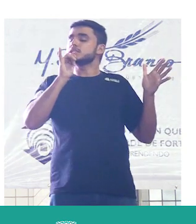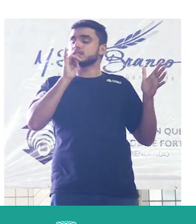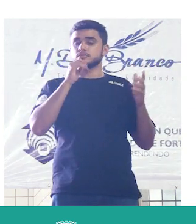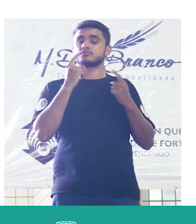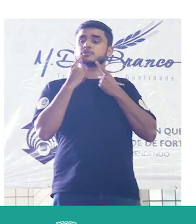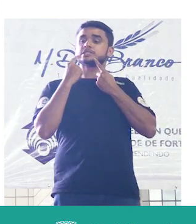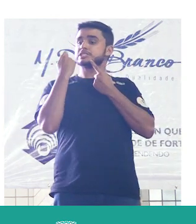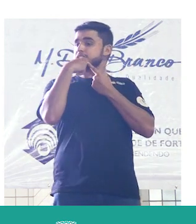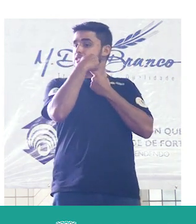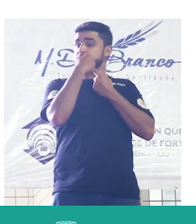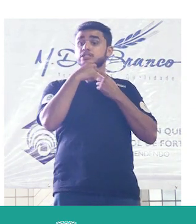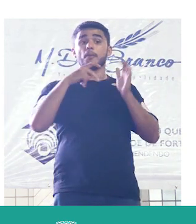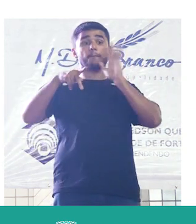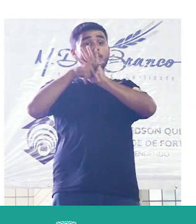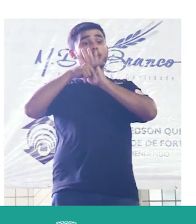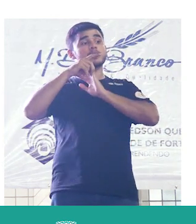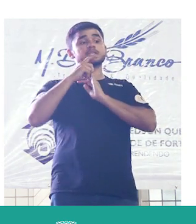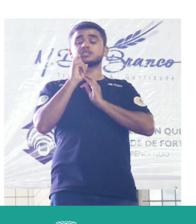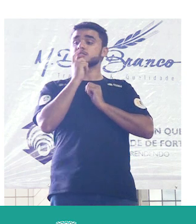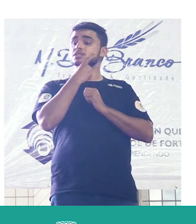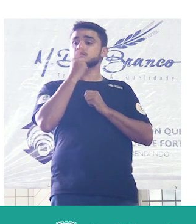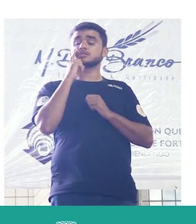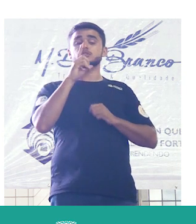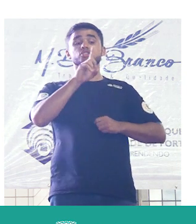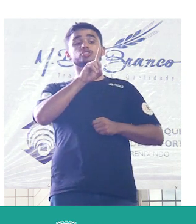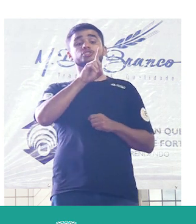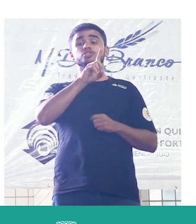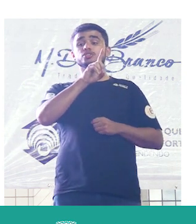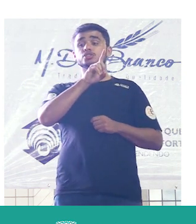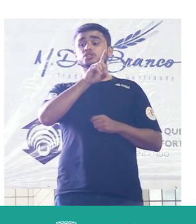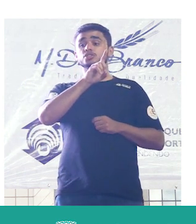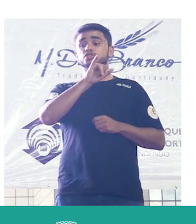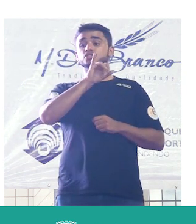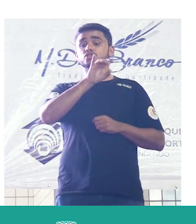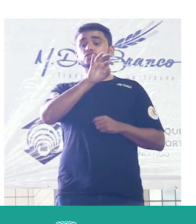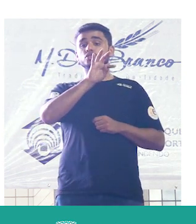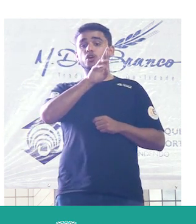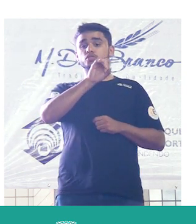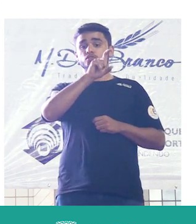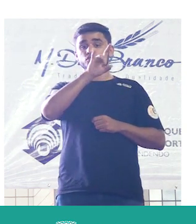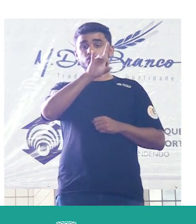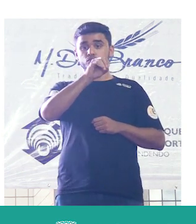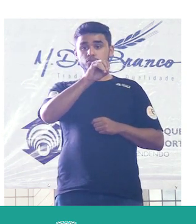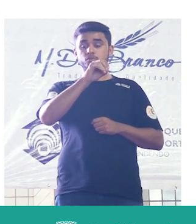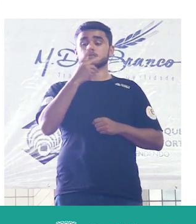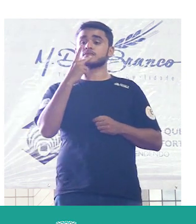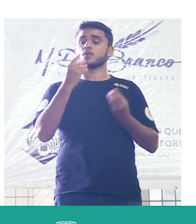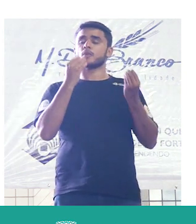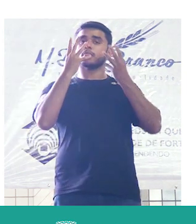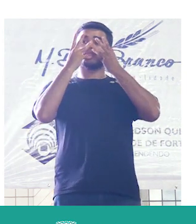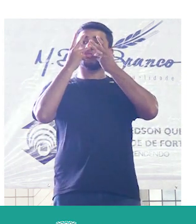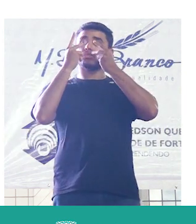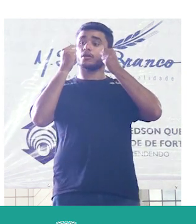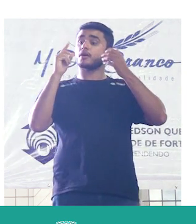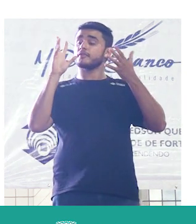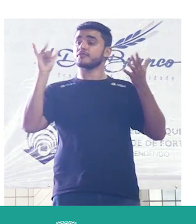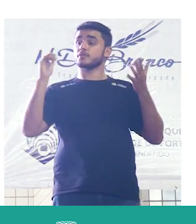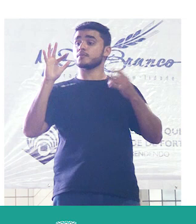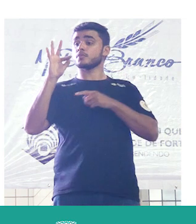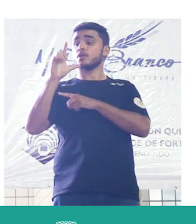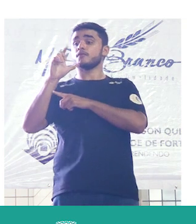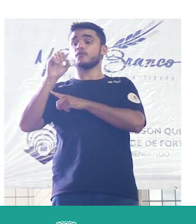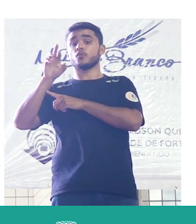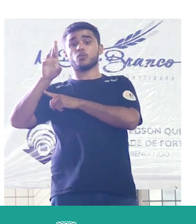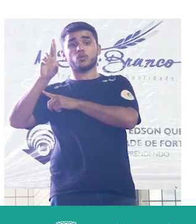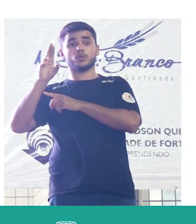seja constituído exclusivamente por hidroxiapatita, o ataque ácido que dissolve completamente 1 miligrama desse